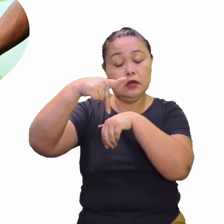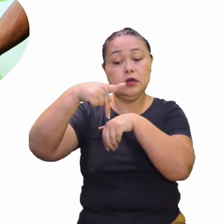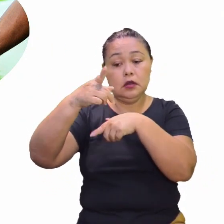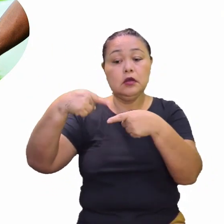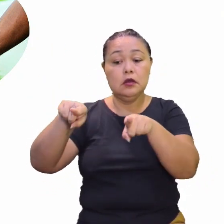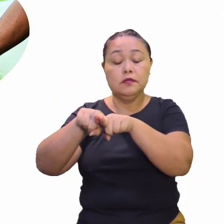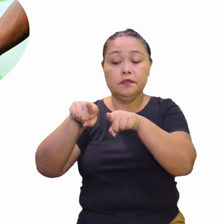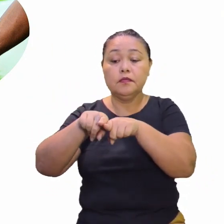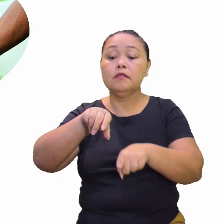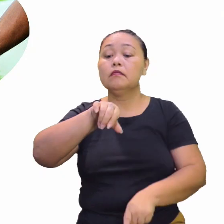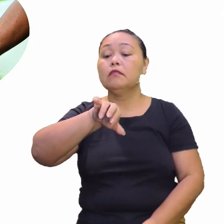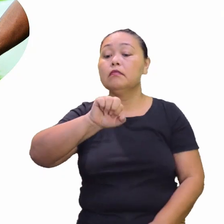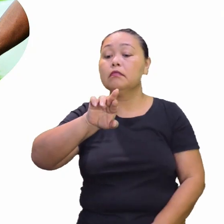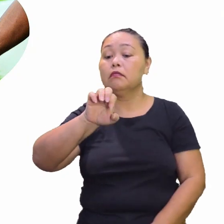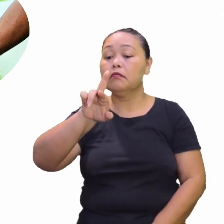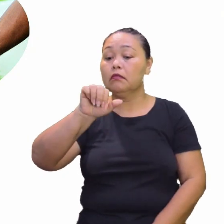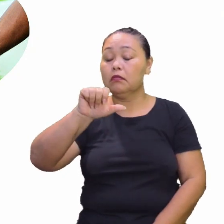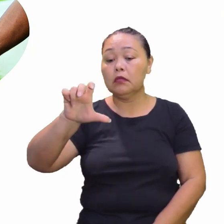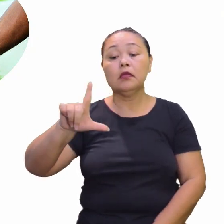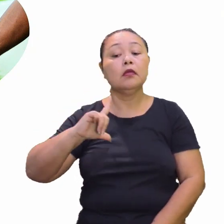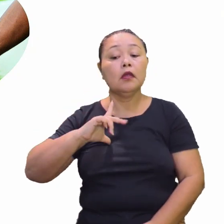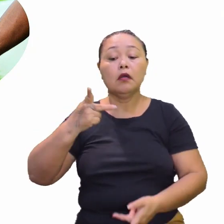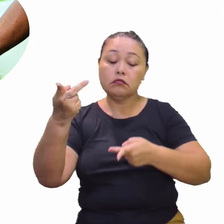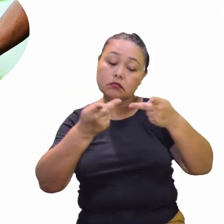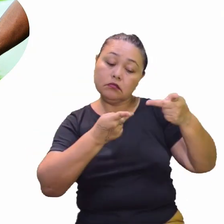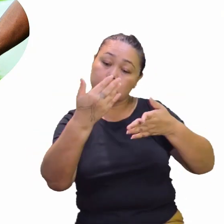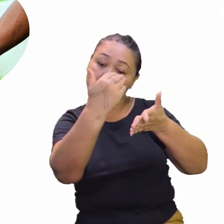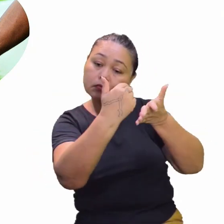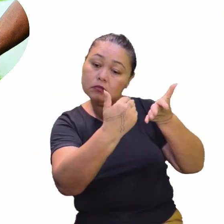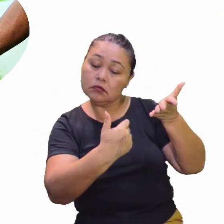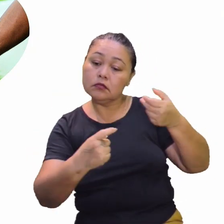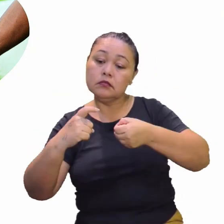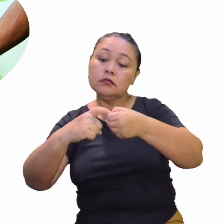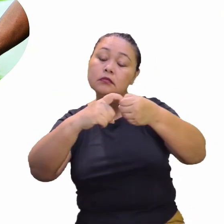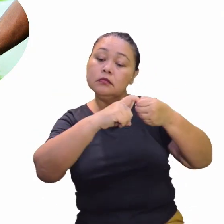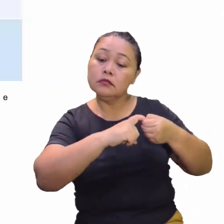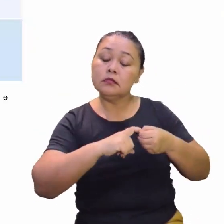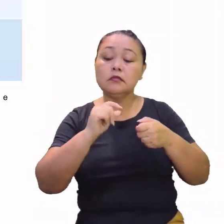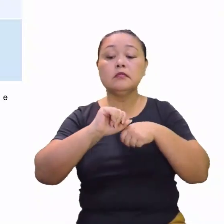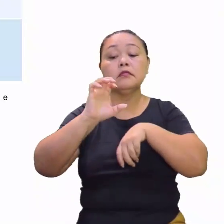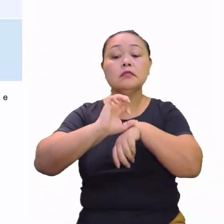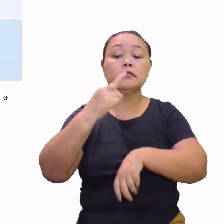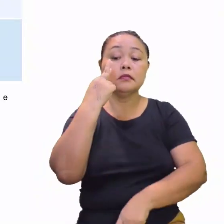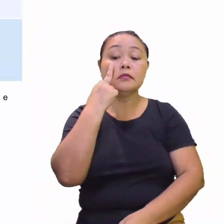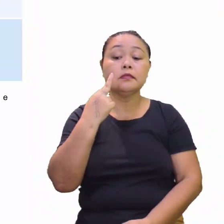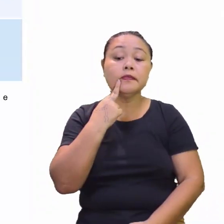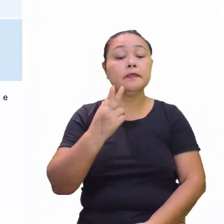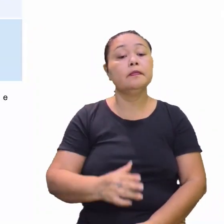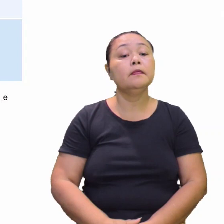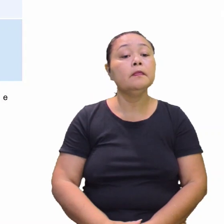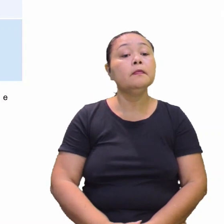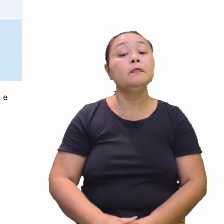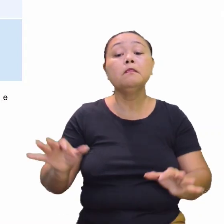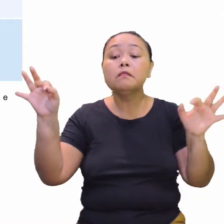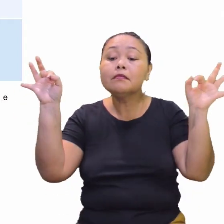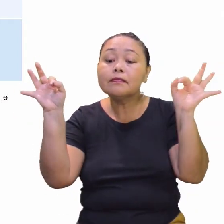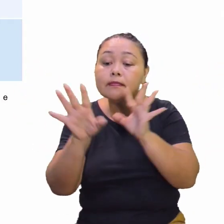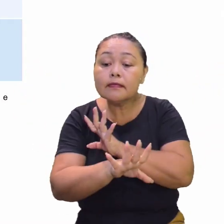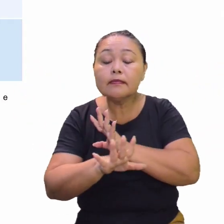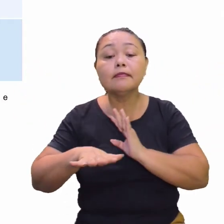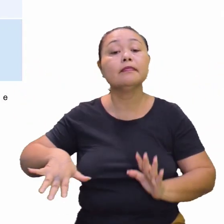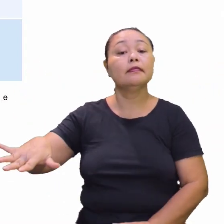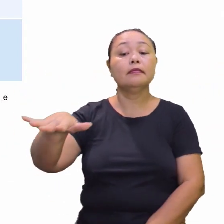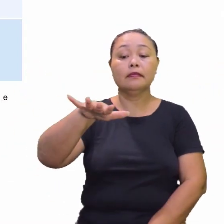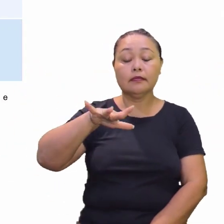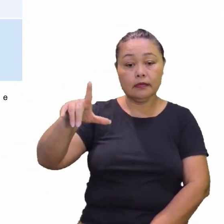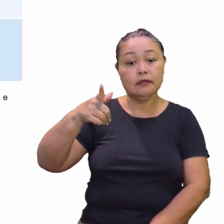externo, também lá para Israel. Bem interessante esse projeto das parcerias comerciais do estado de Rondônia. Pronto, agora